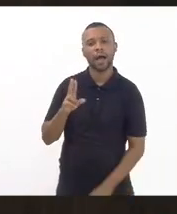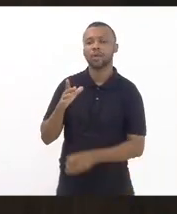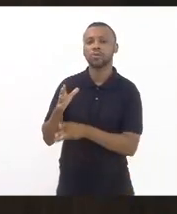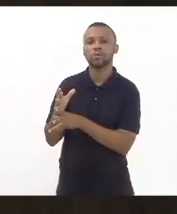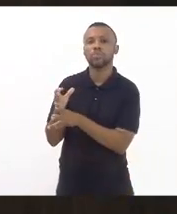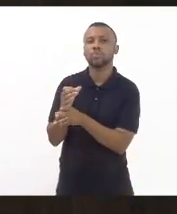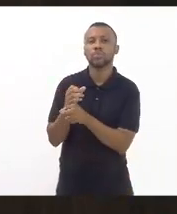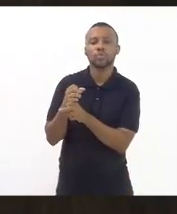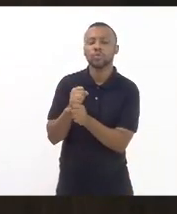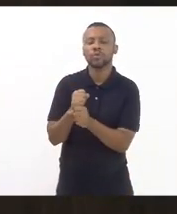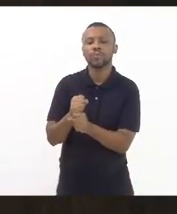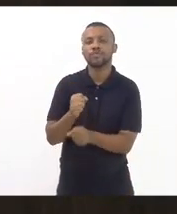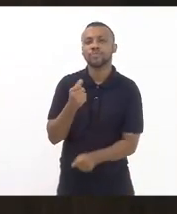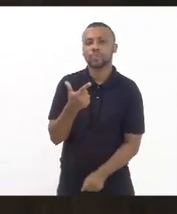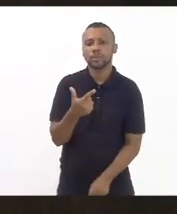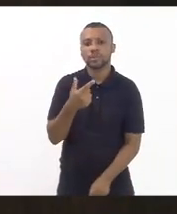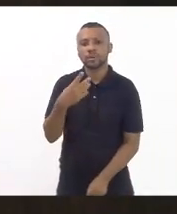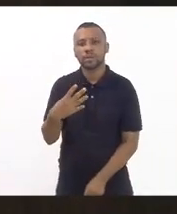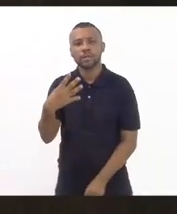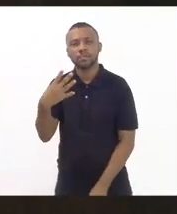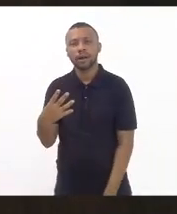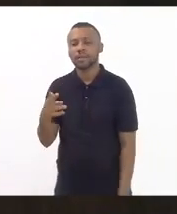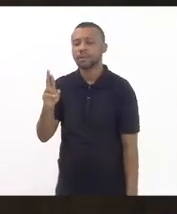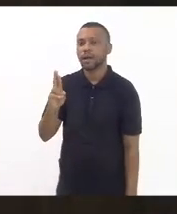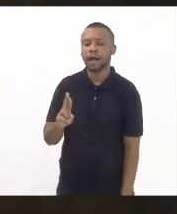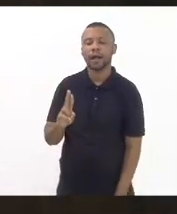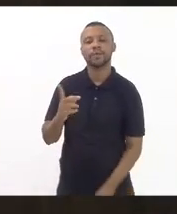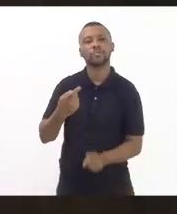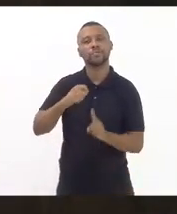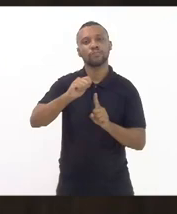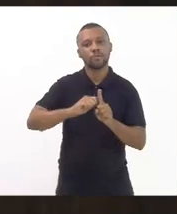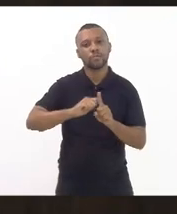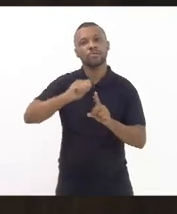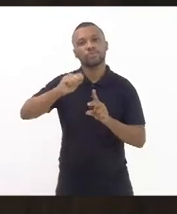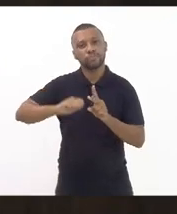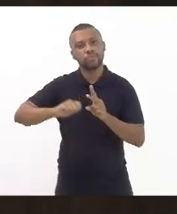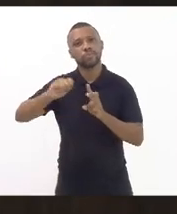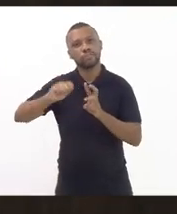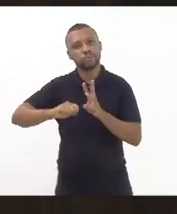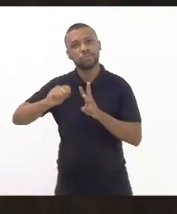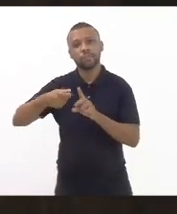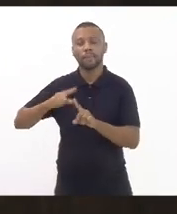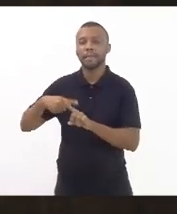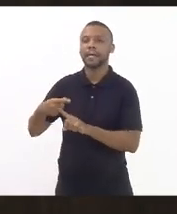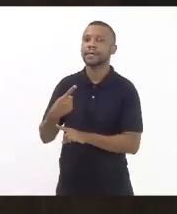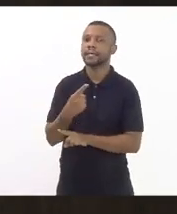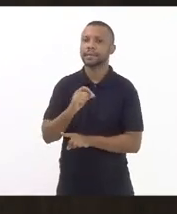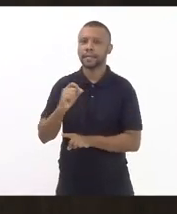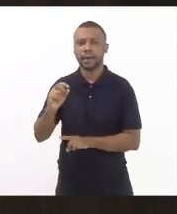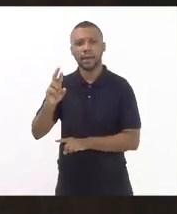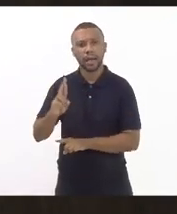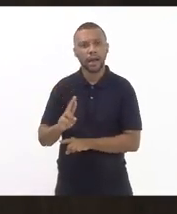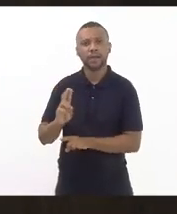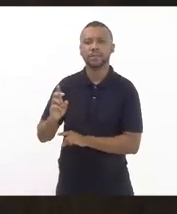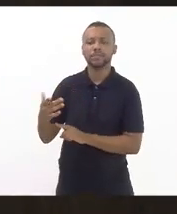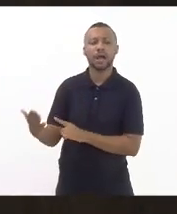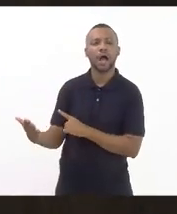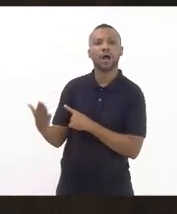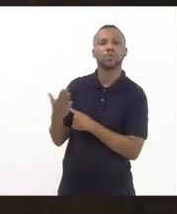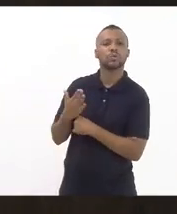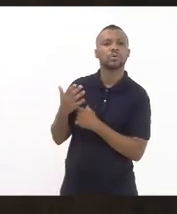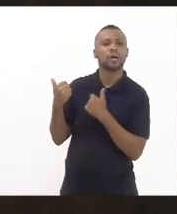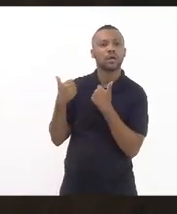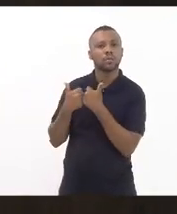total de R$ 244 ao mês e R$100 de auxílio transporte. Então, eu